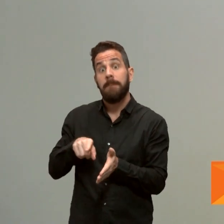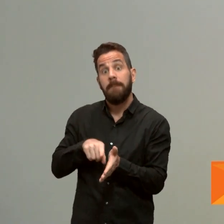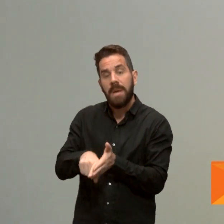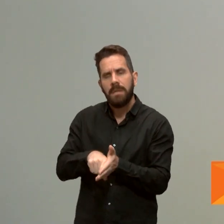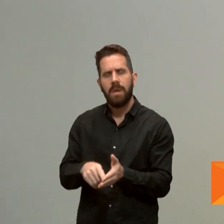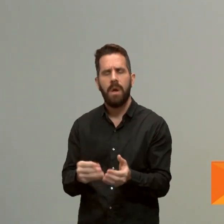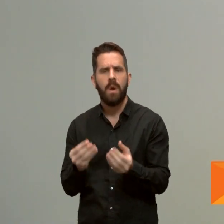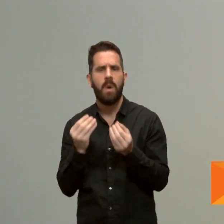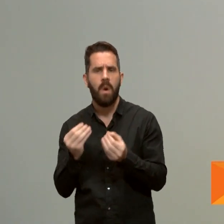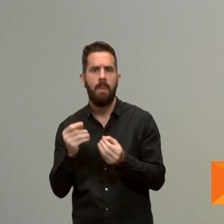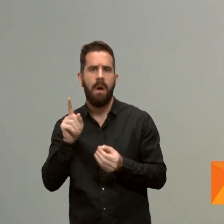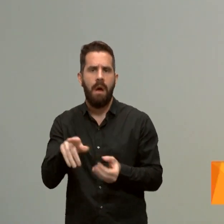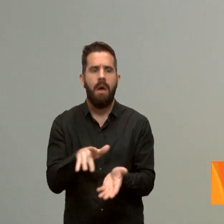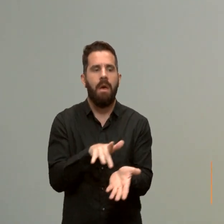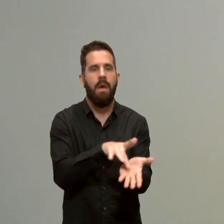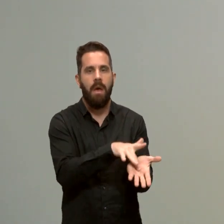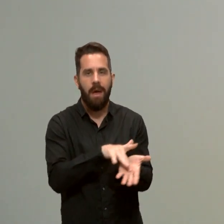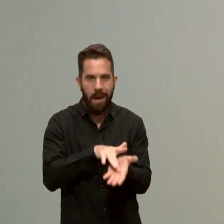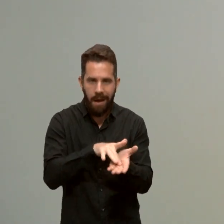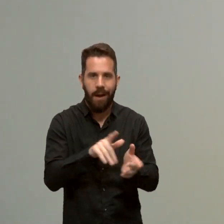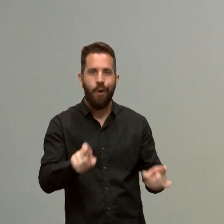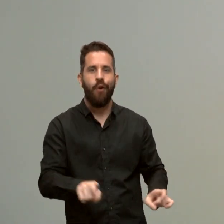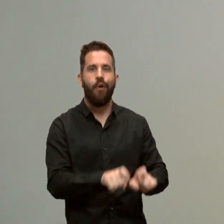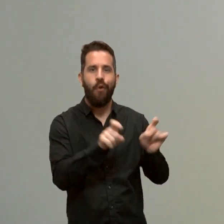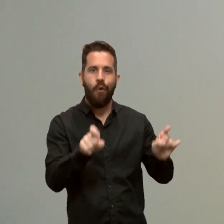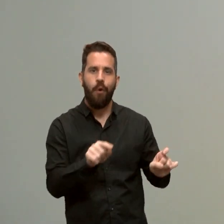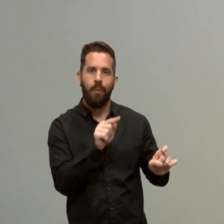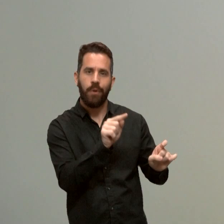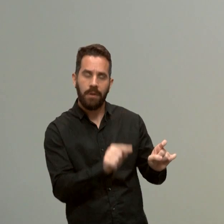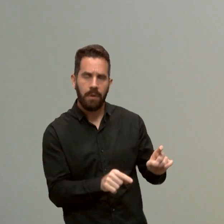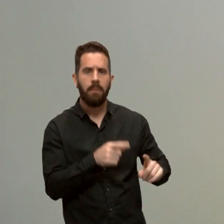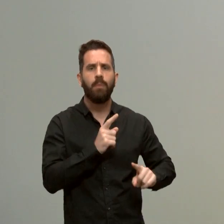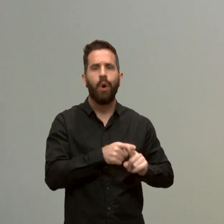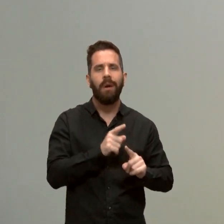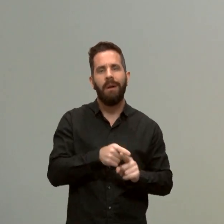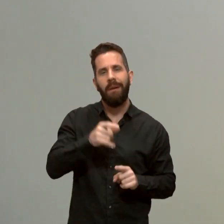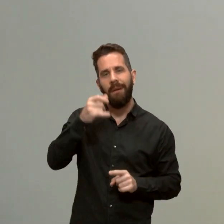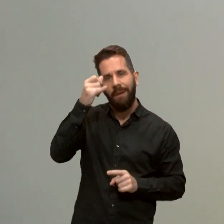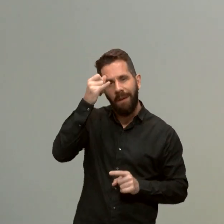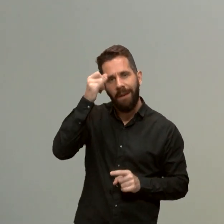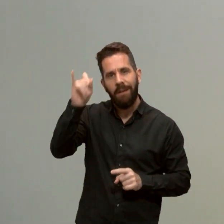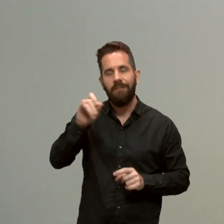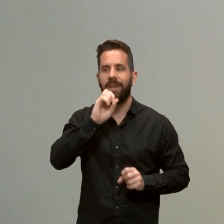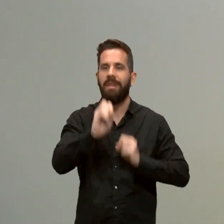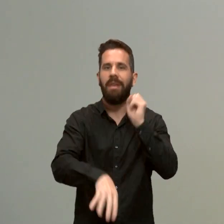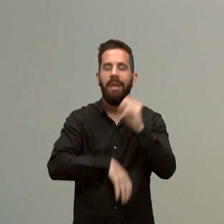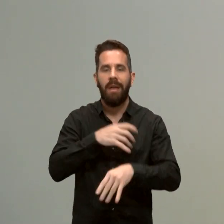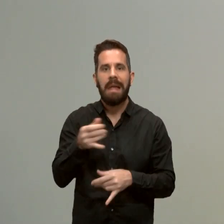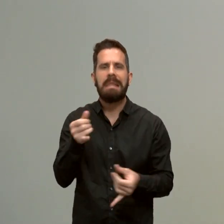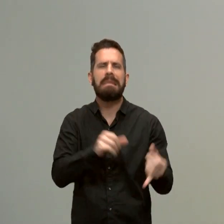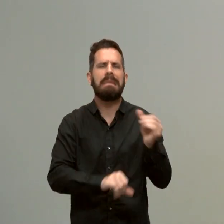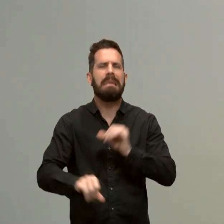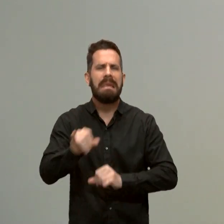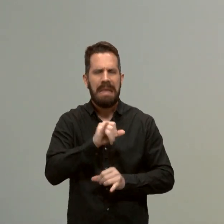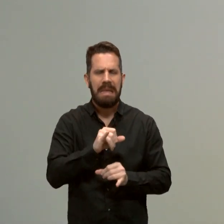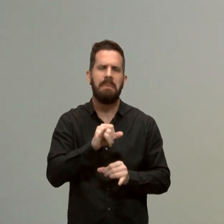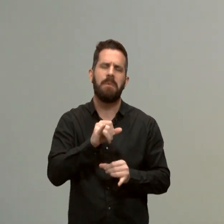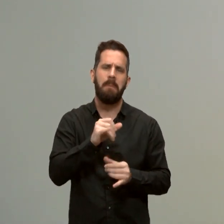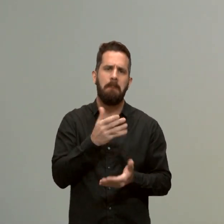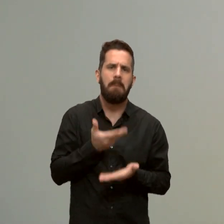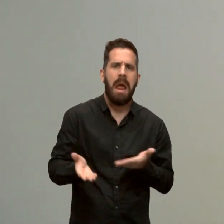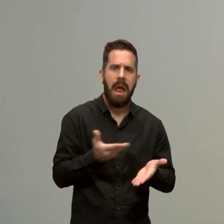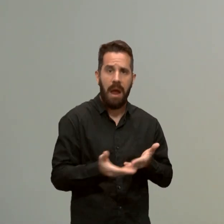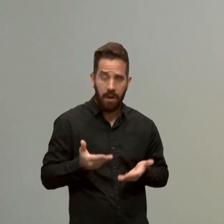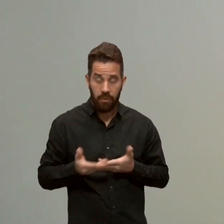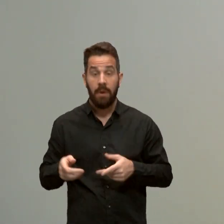de simulação computacional, o que evita desperdícios com resíduos químicos, por exemplo. Além disso, o